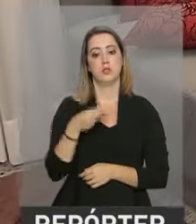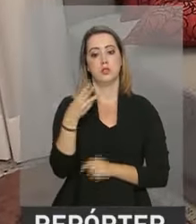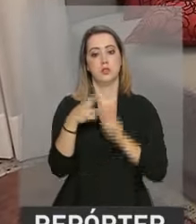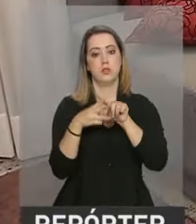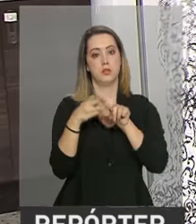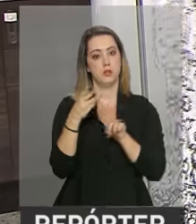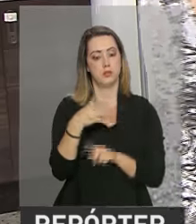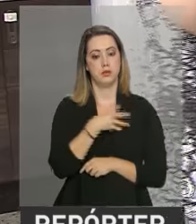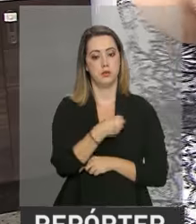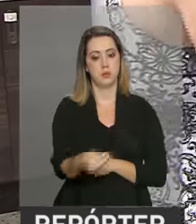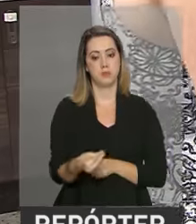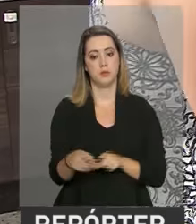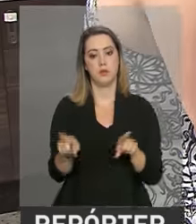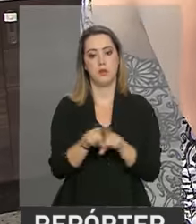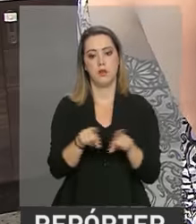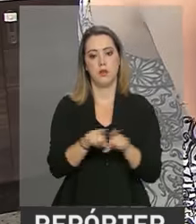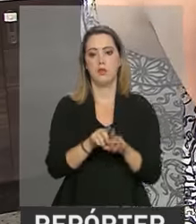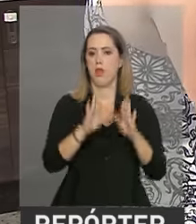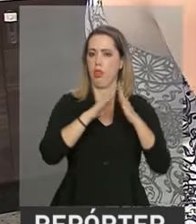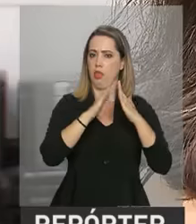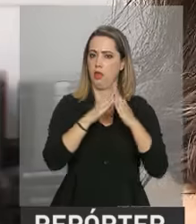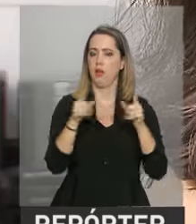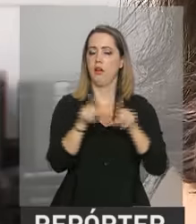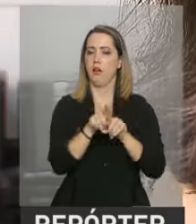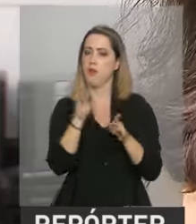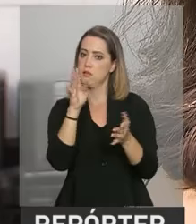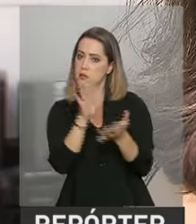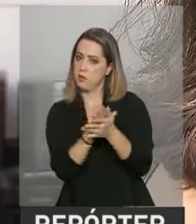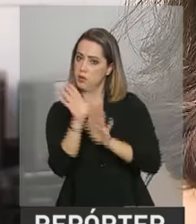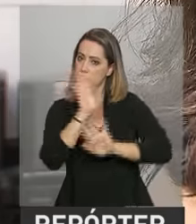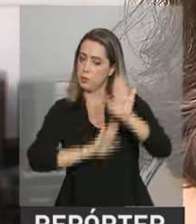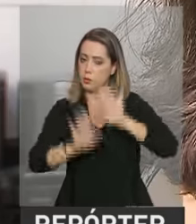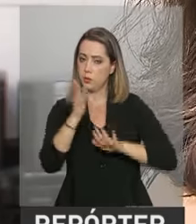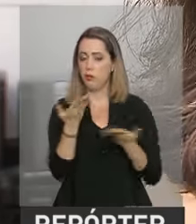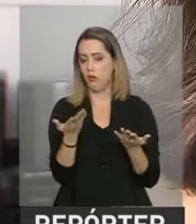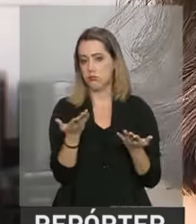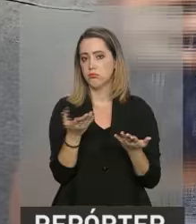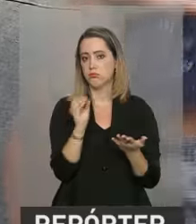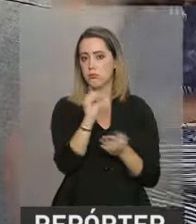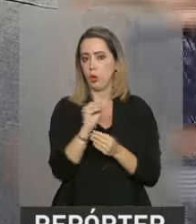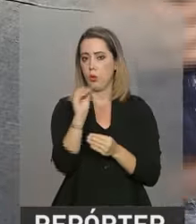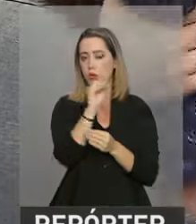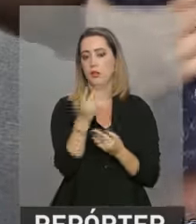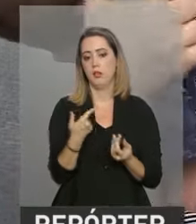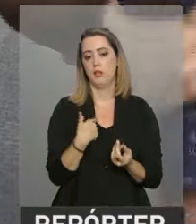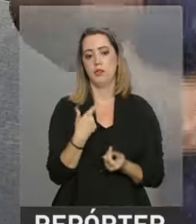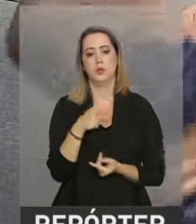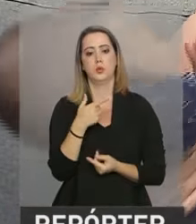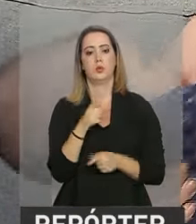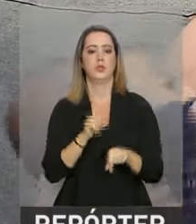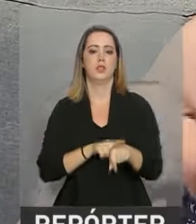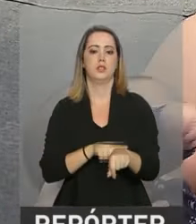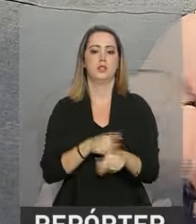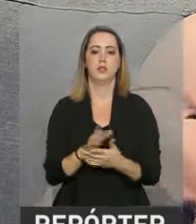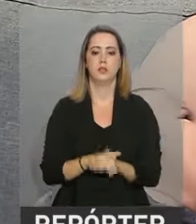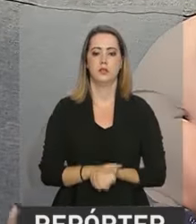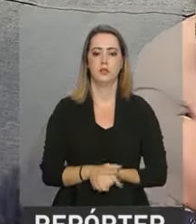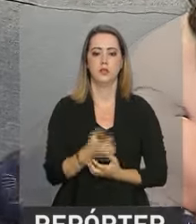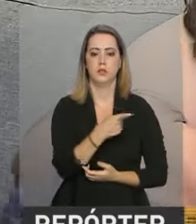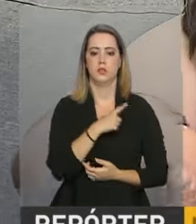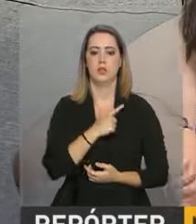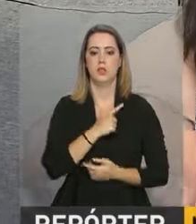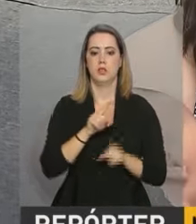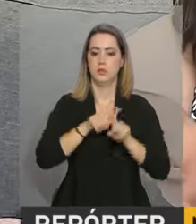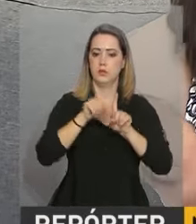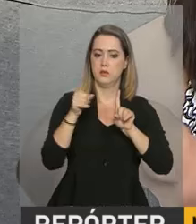3 filhos. E ainda tem a casa e o marido para cuidar. Não sobra tempo. Tive gestações de alto